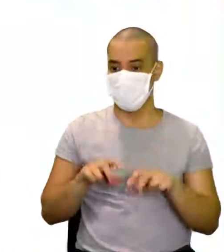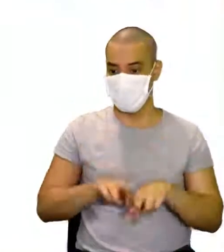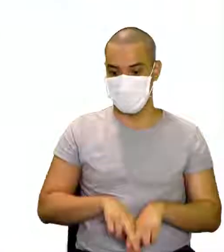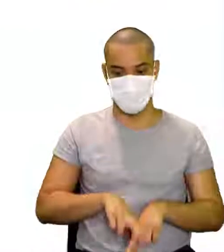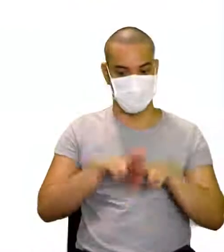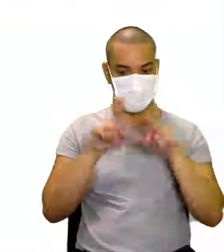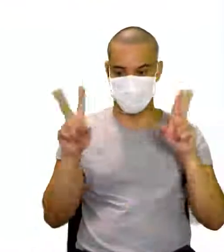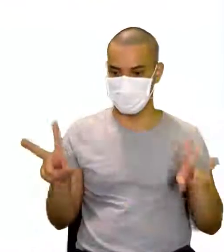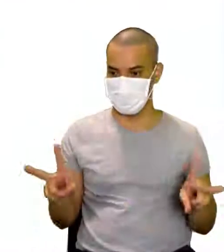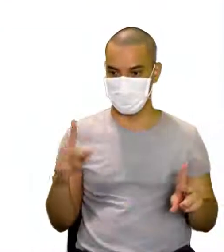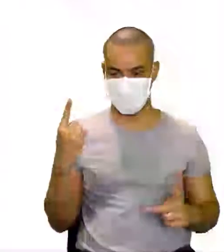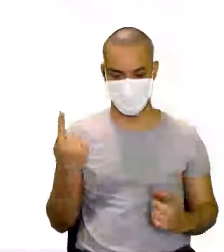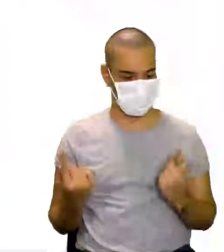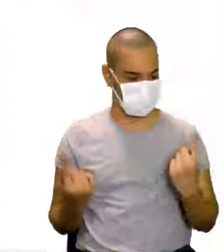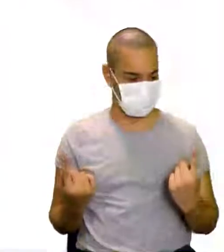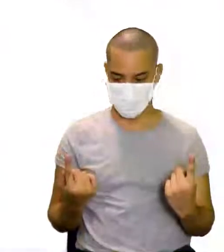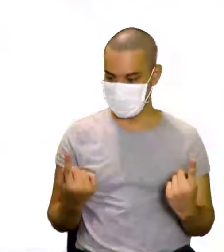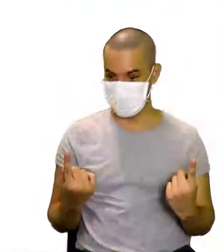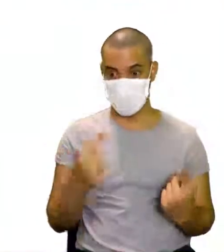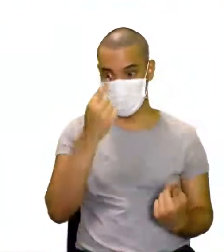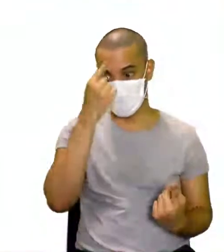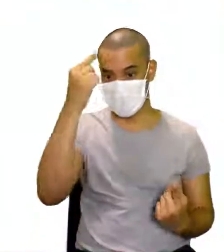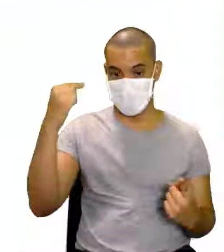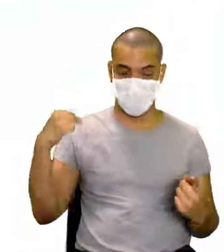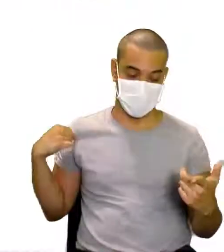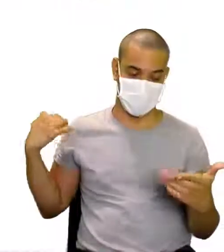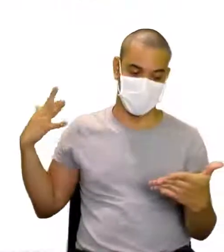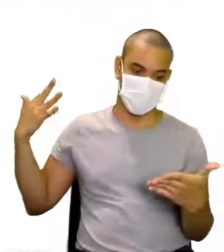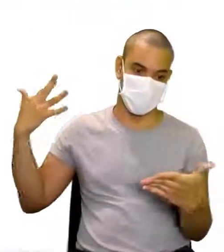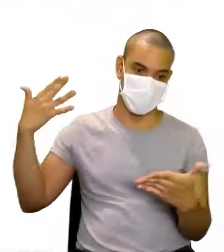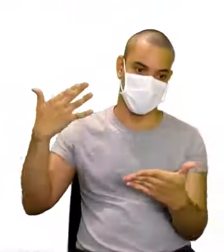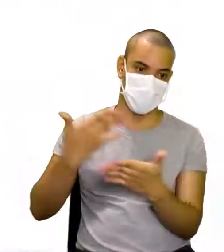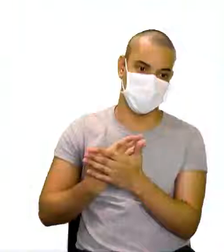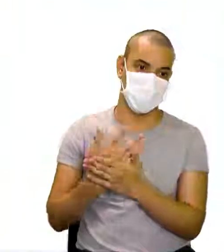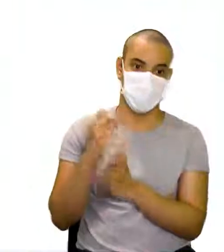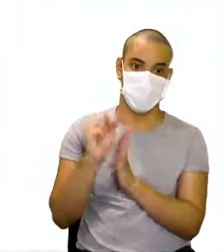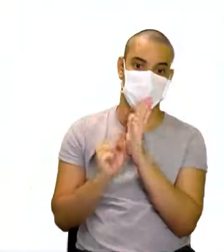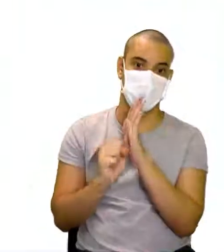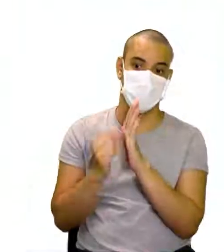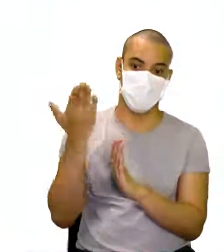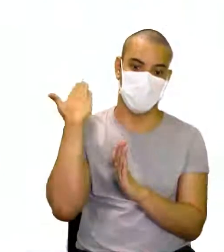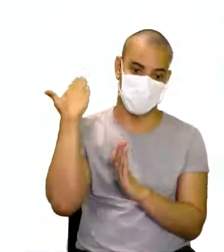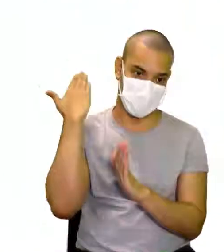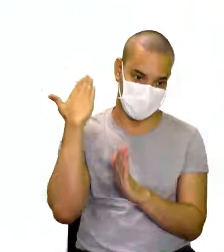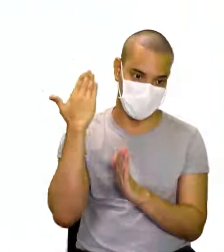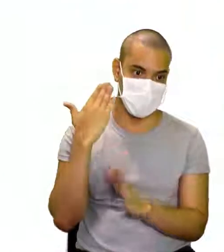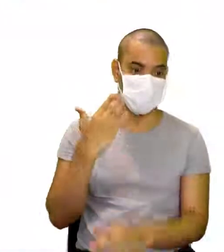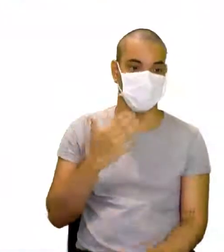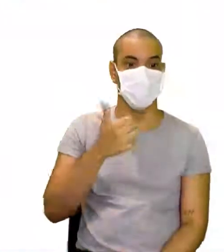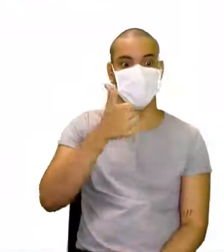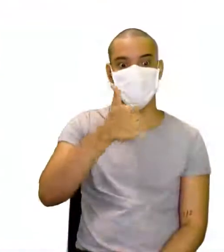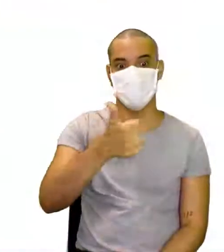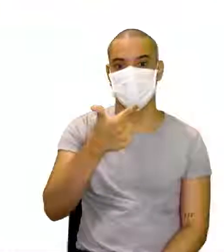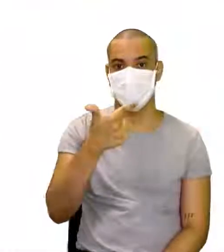completamente distintas, ideia que perdurou lá 2 séculos atrás. Lá em